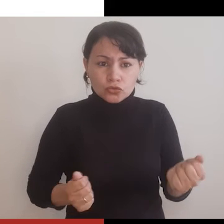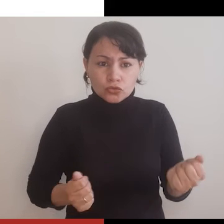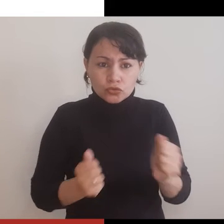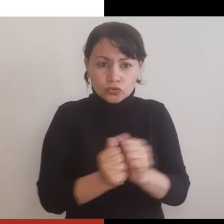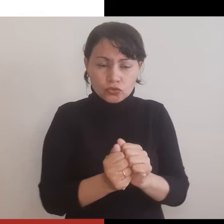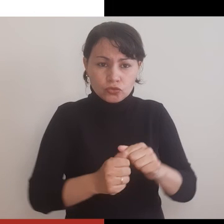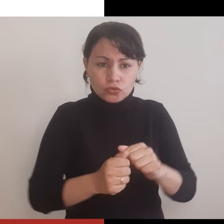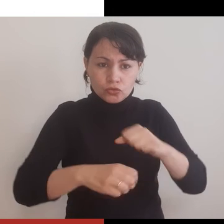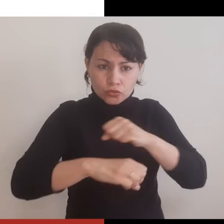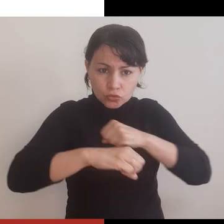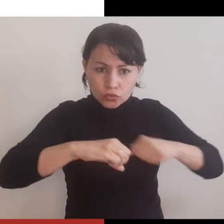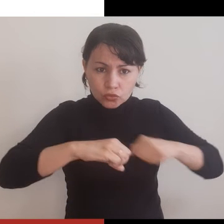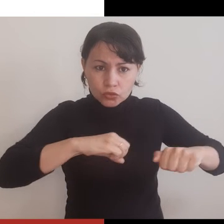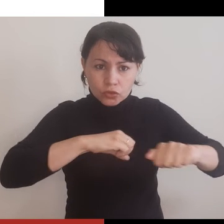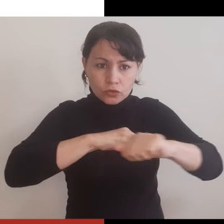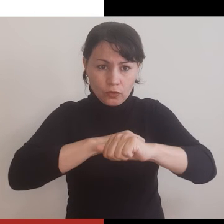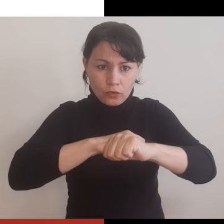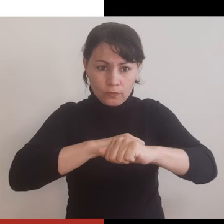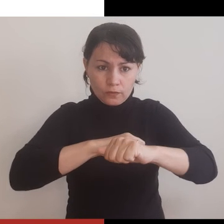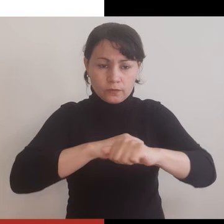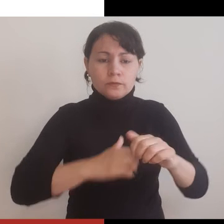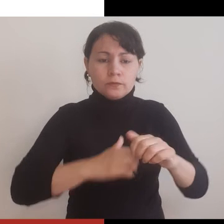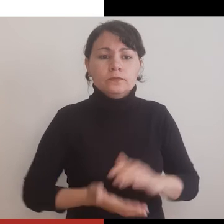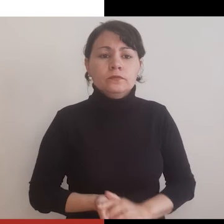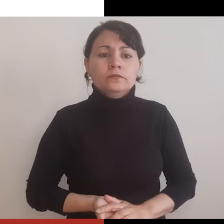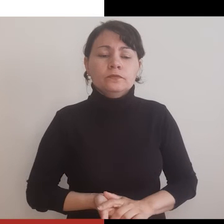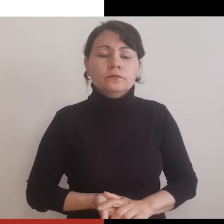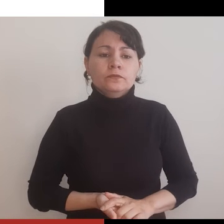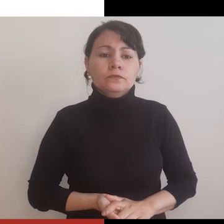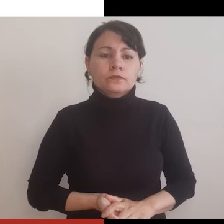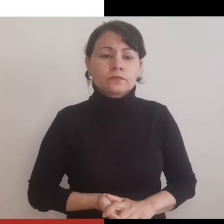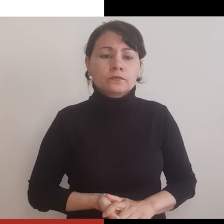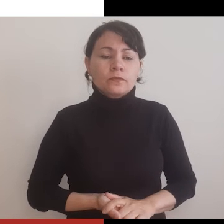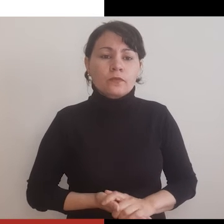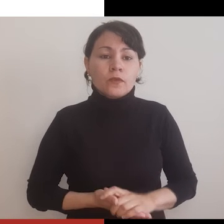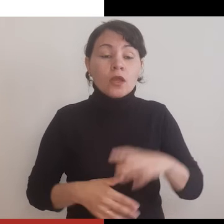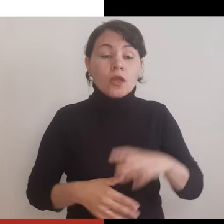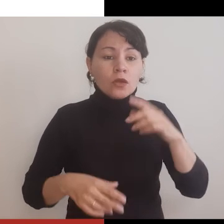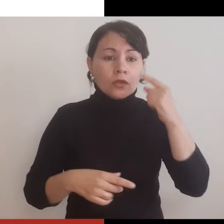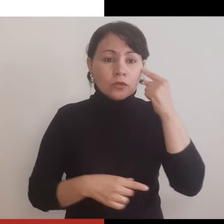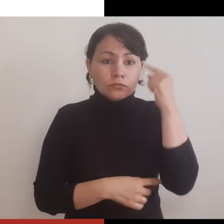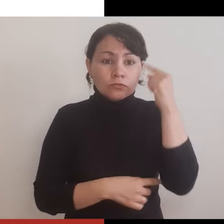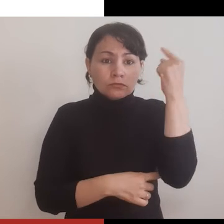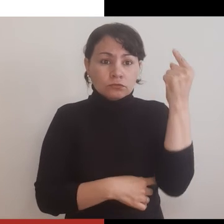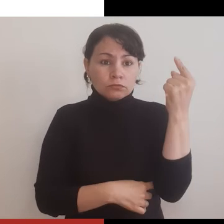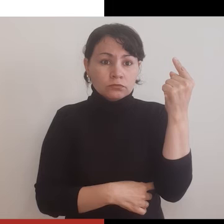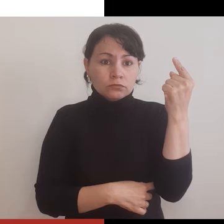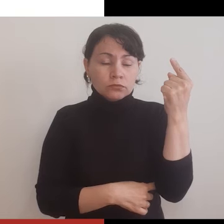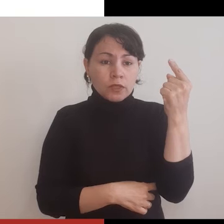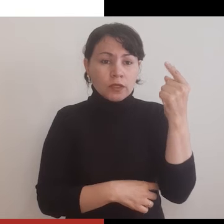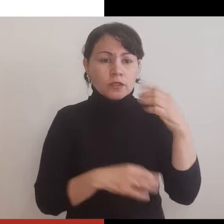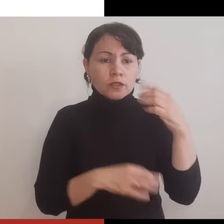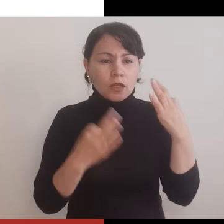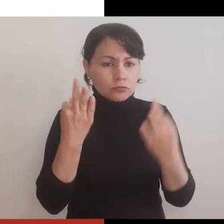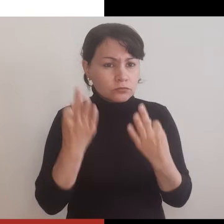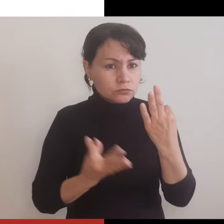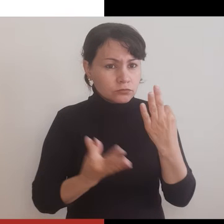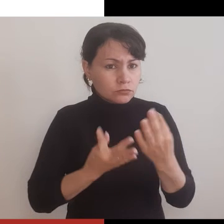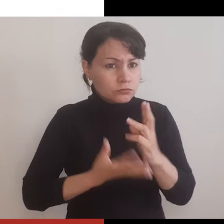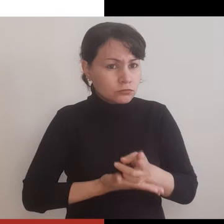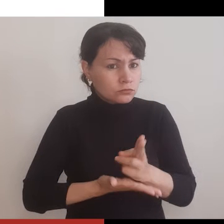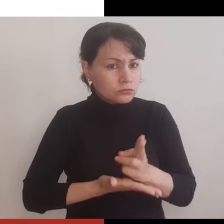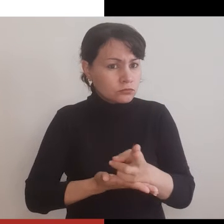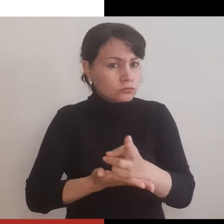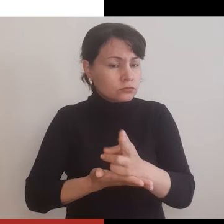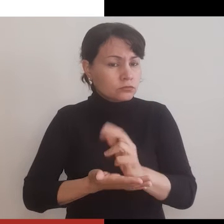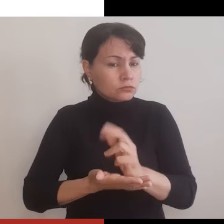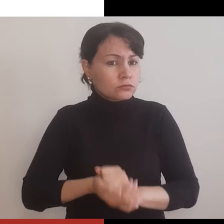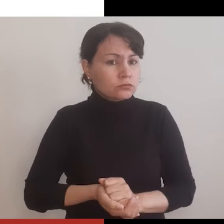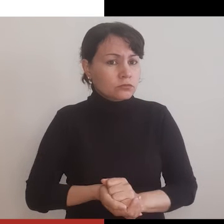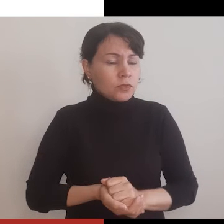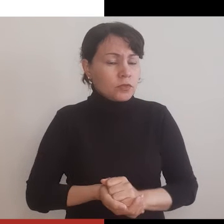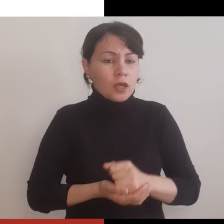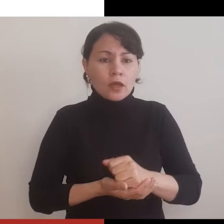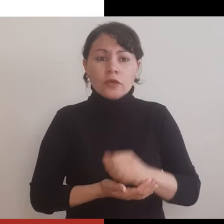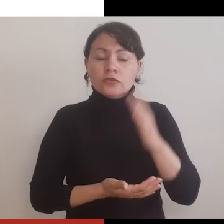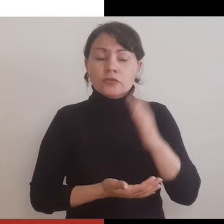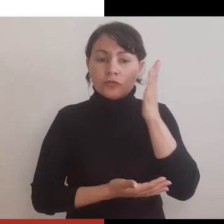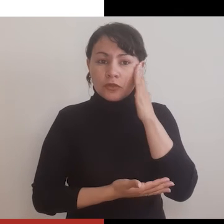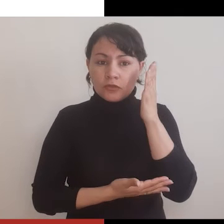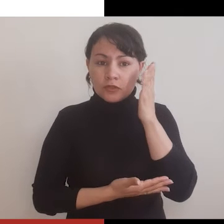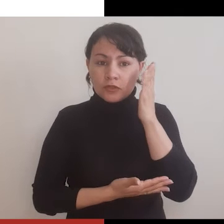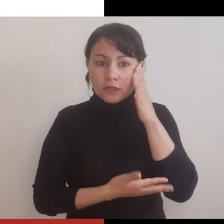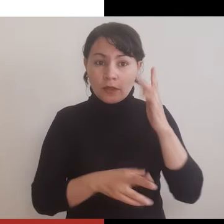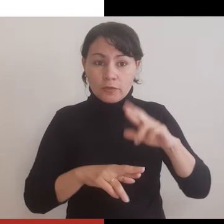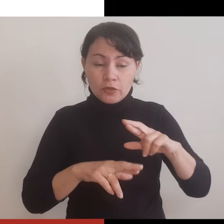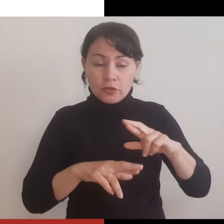setor. Quando a gente pensa em terapia intensiva, a gente sabe